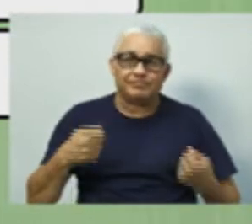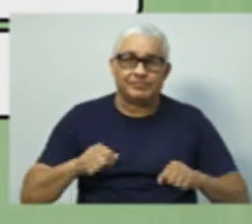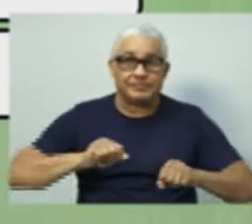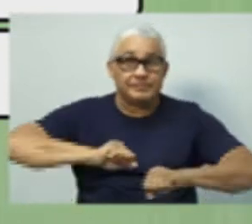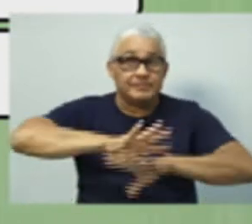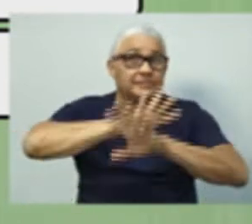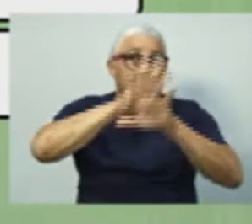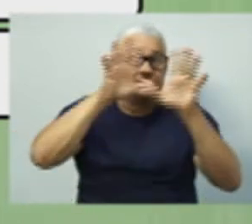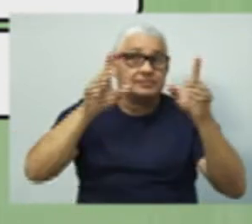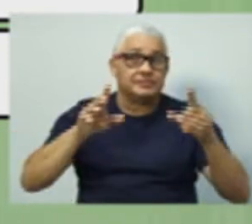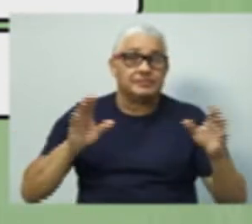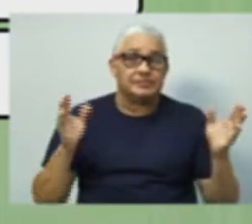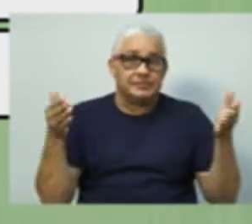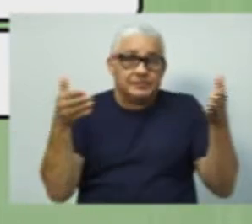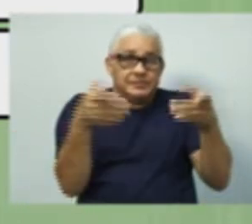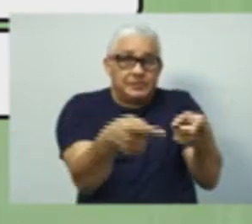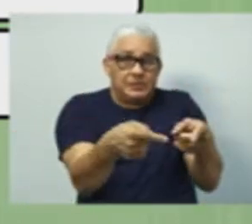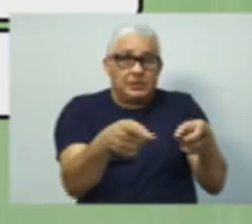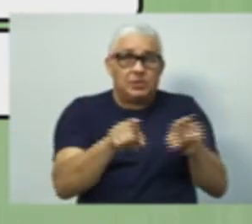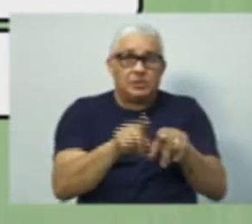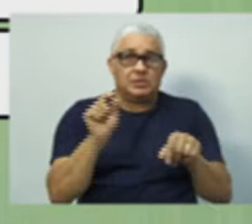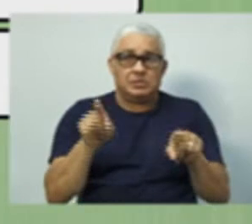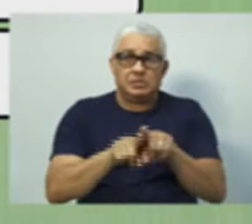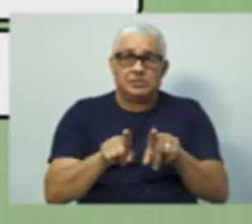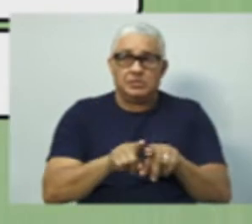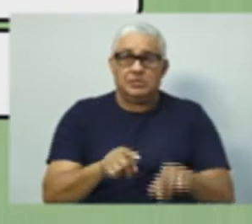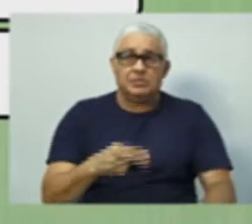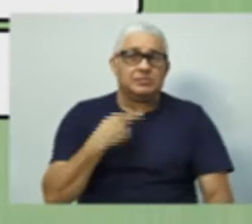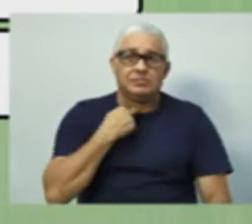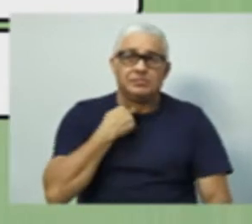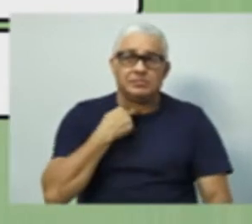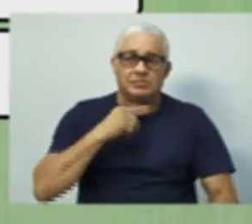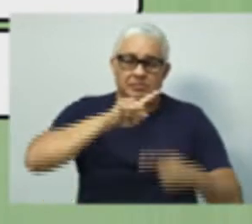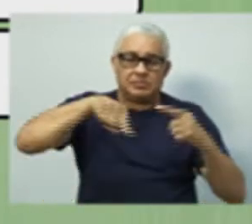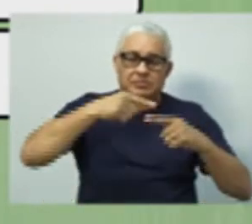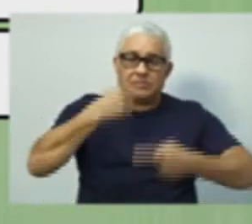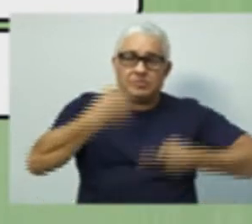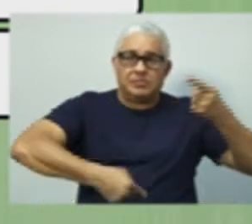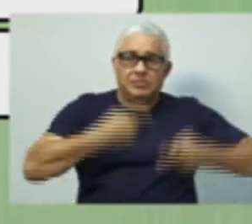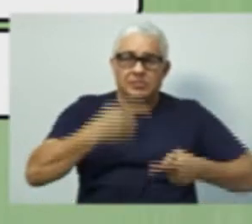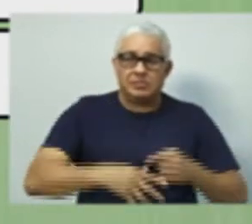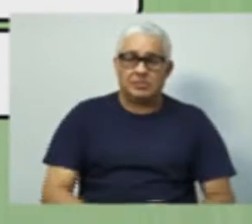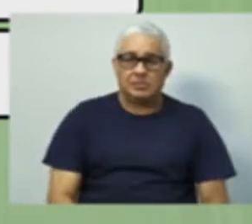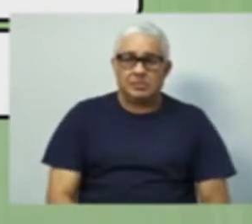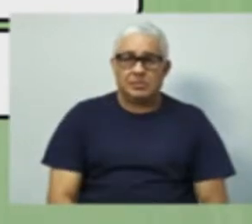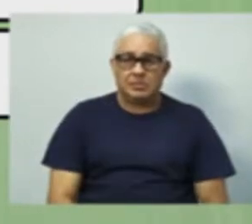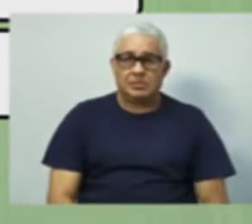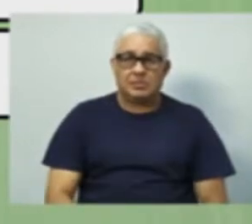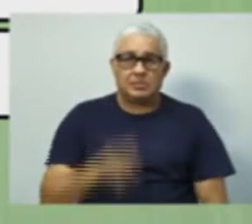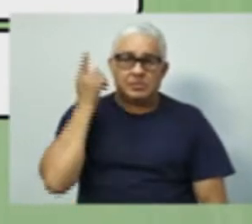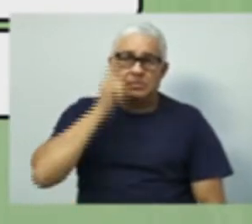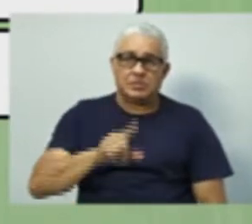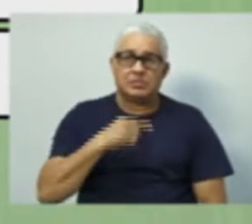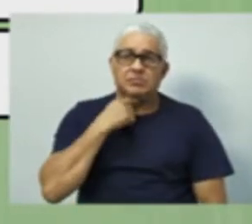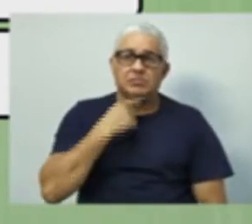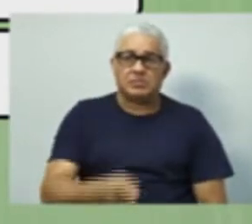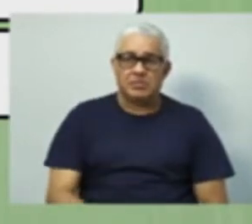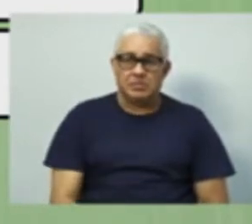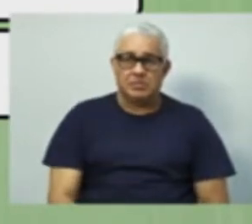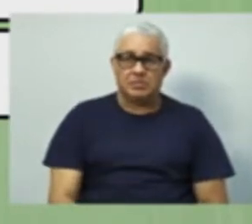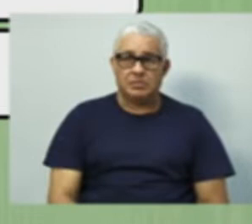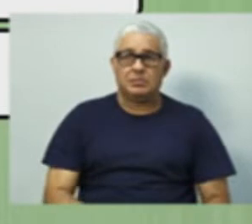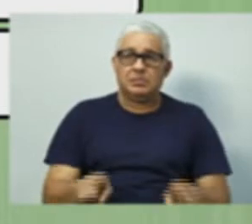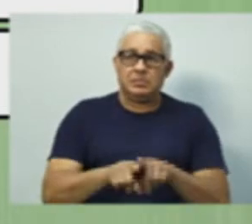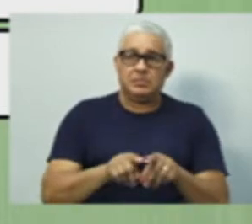Retornando aqui. Fixar objetivos e políticas bem claras. Eu não posso ter objetivos e políticos